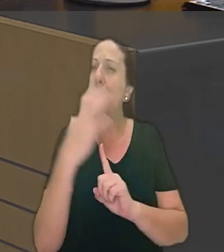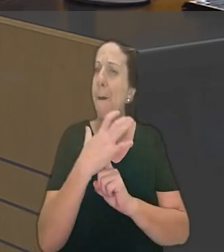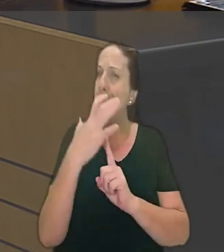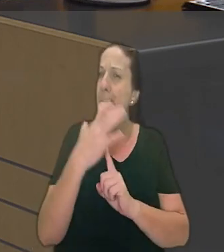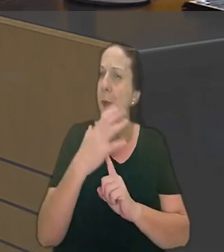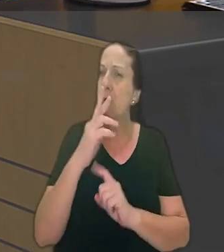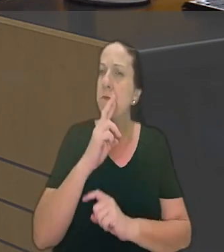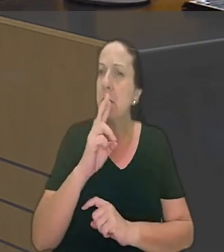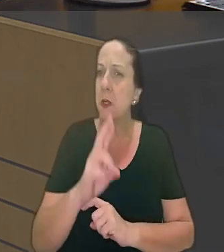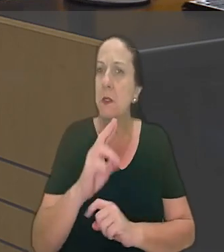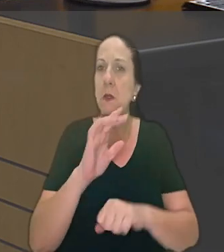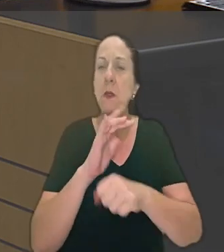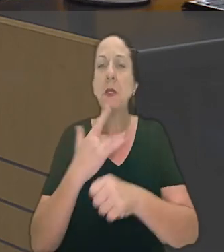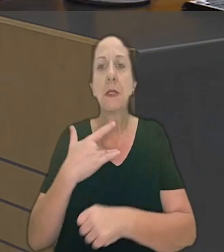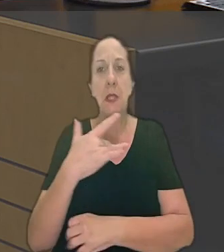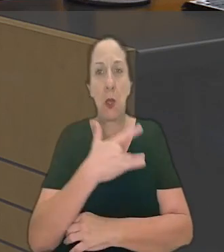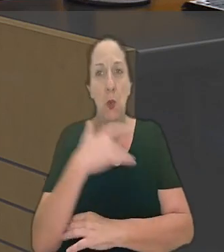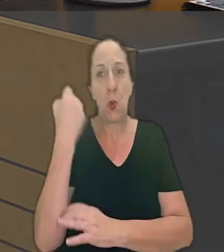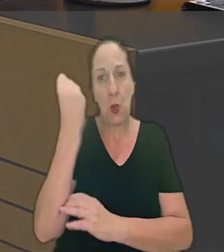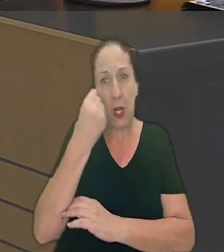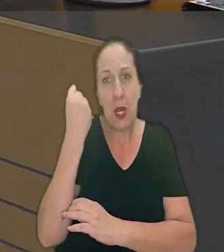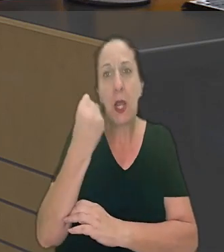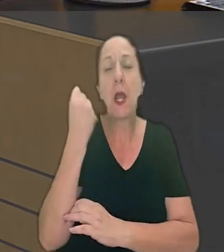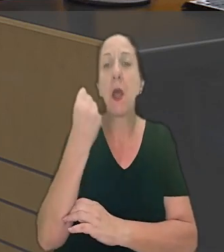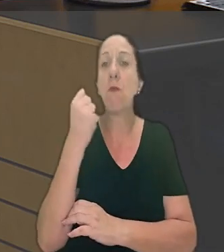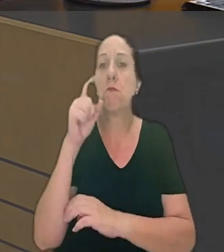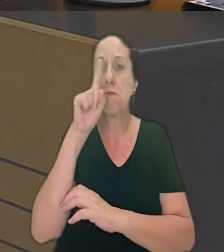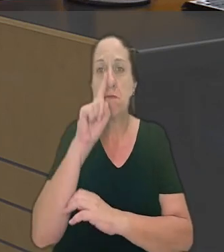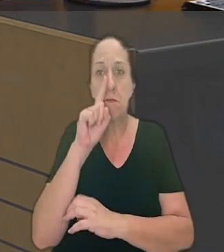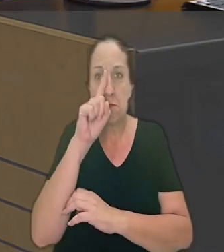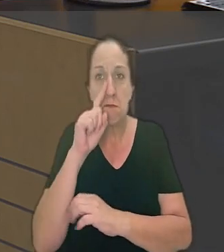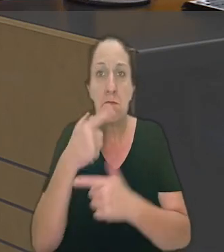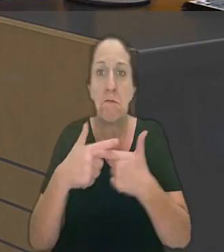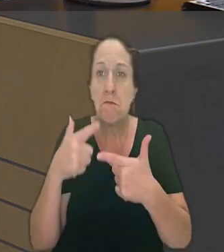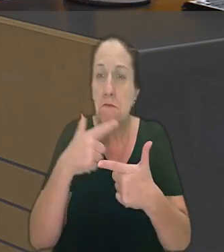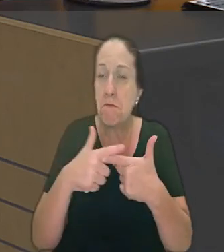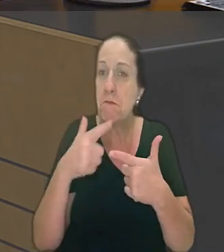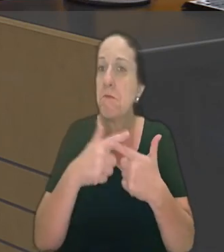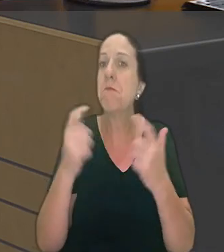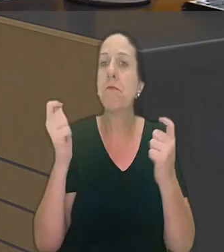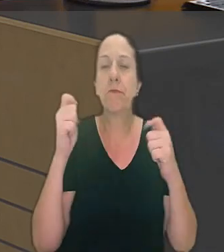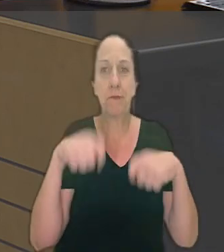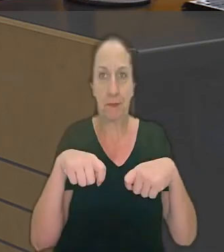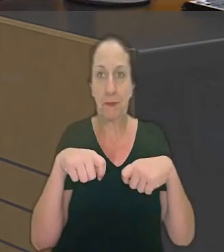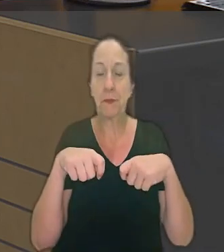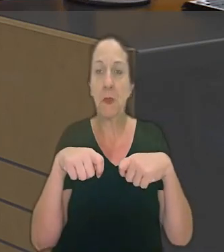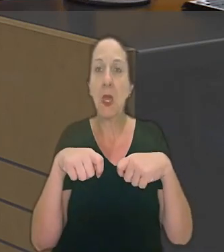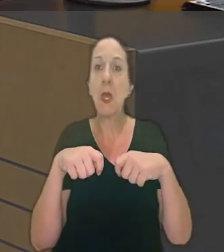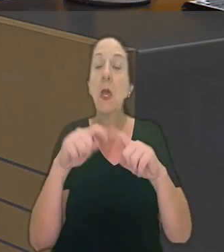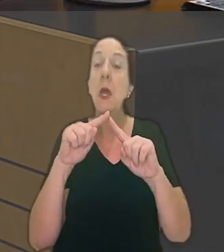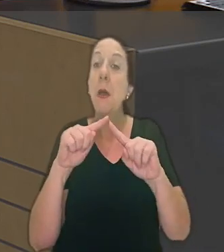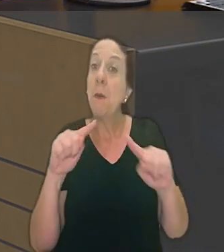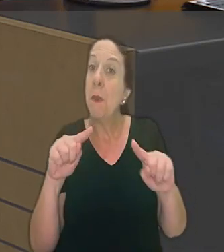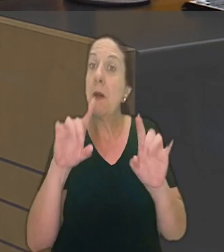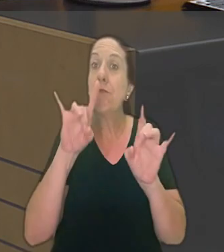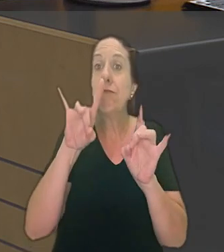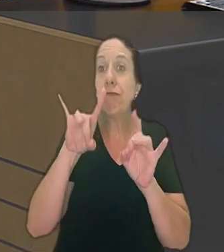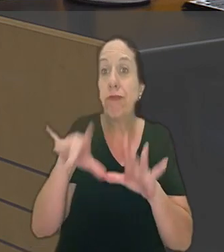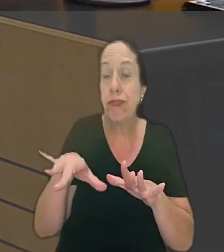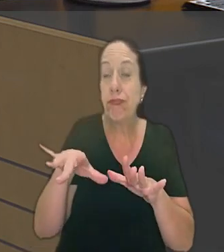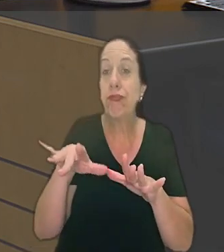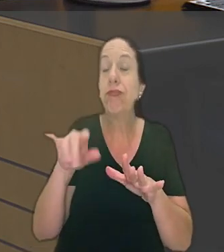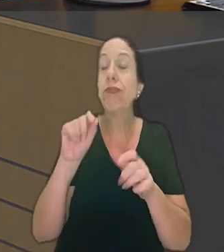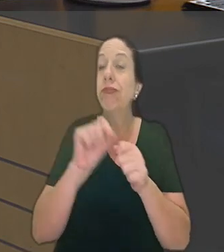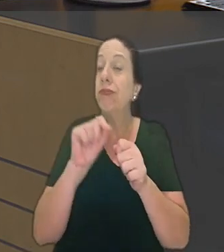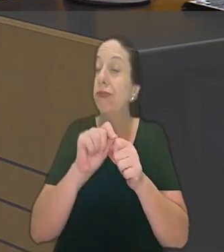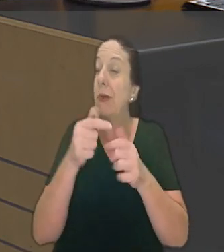sido abusiva em razão do quadro de saúde grave e evidente risco de reaparecimento da condição. No entanto, a nulidade